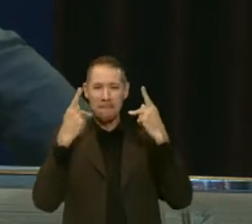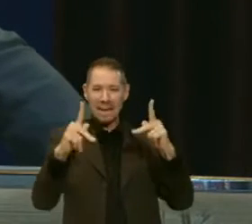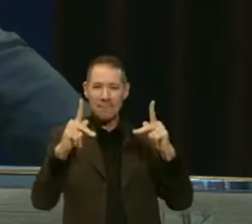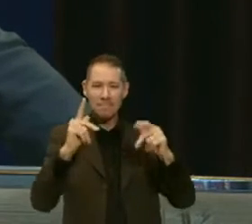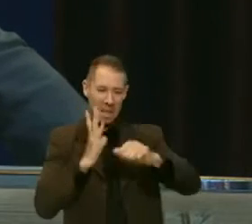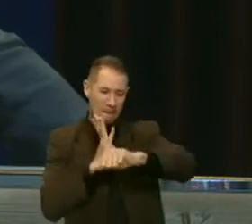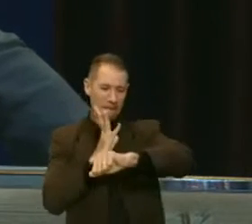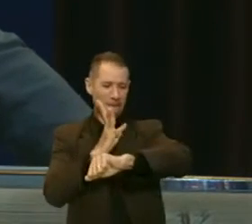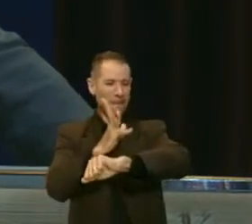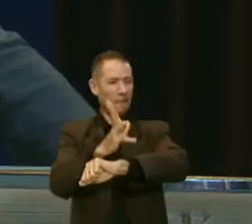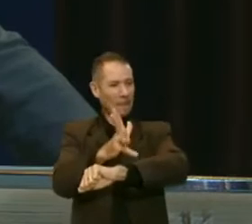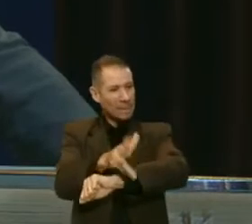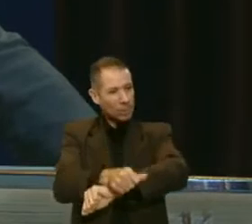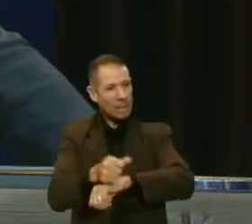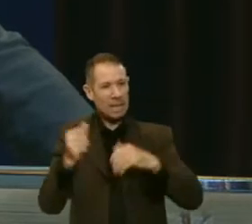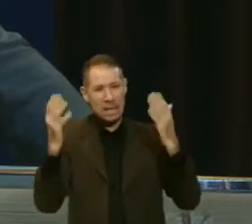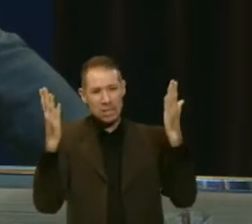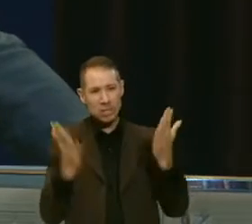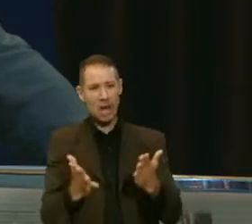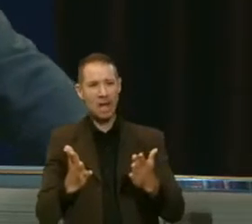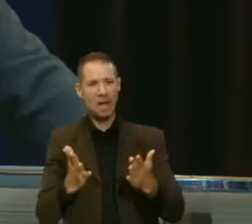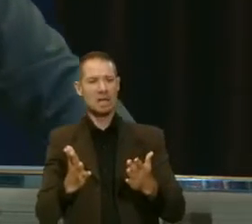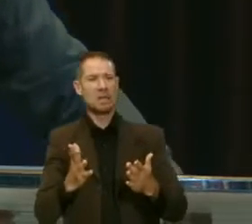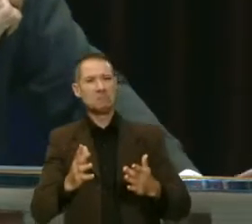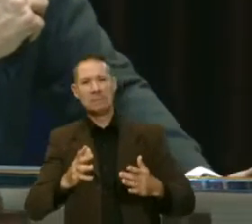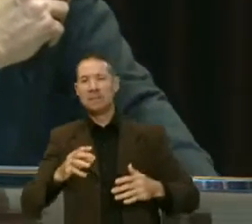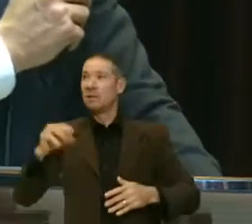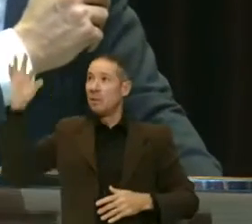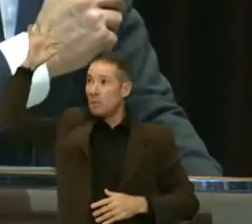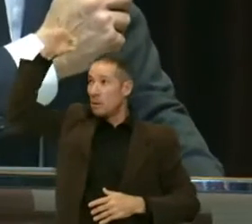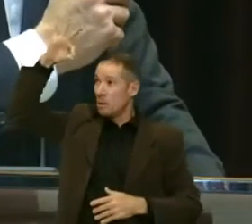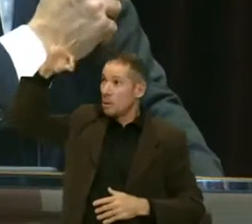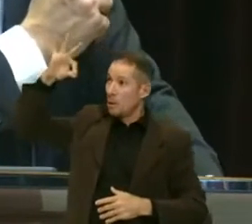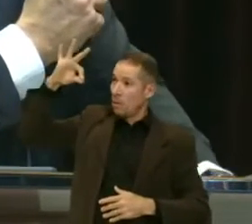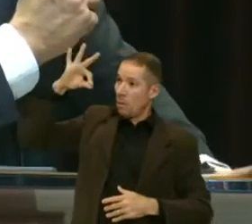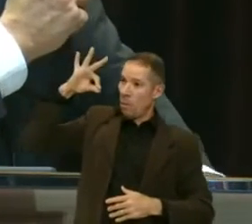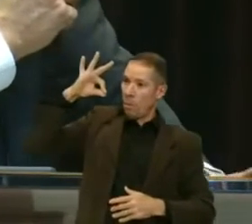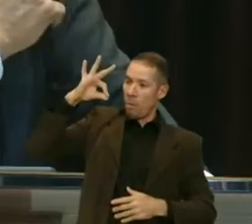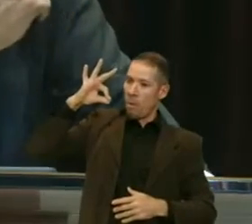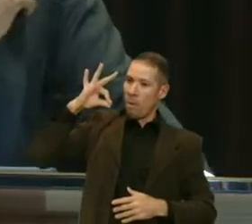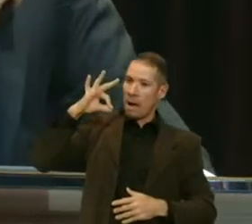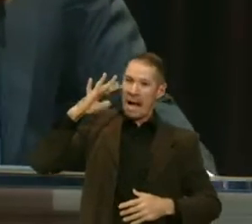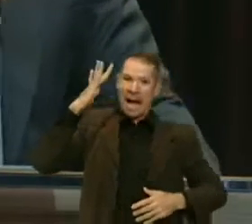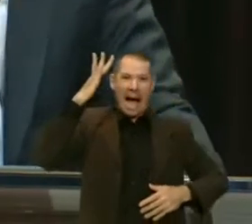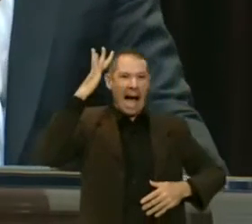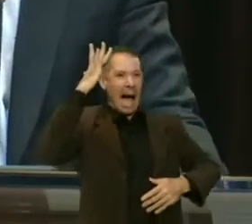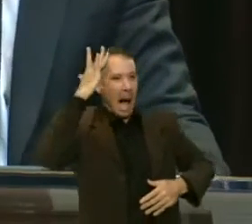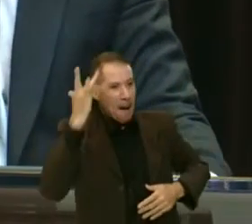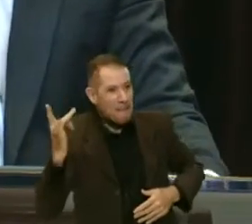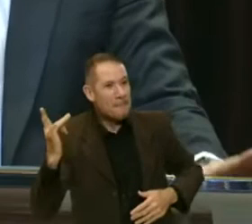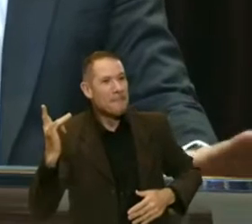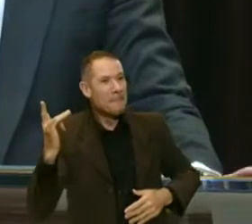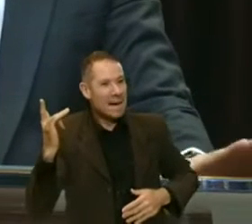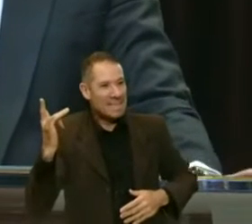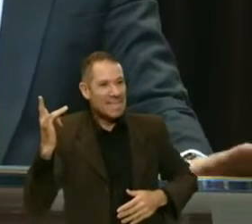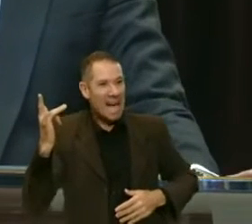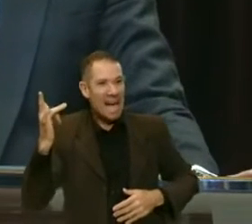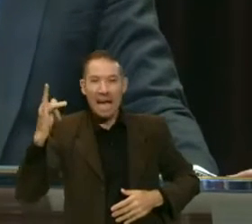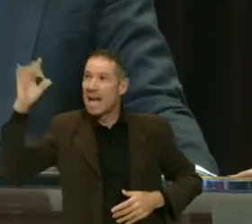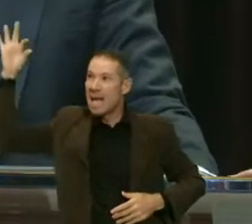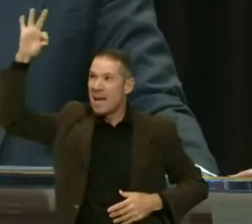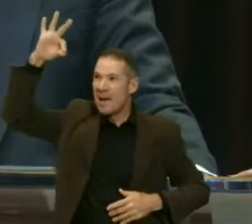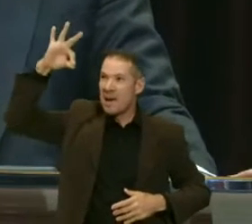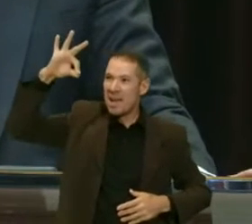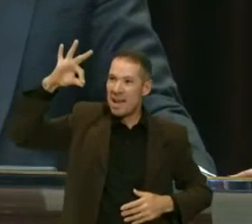Aquela madrugada, já era bem tarde, o Espírito Santo falou para mim, amanhã eu vou